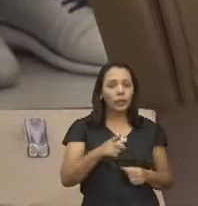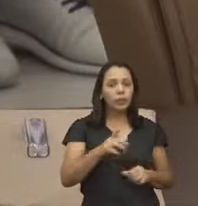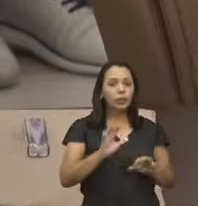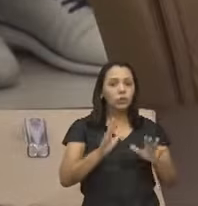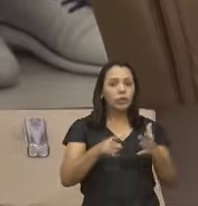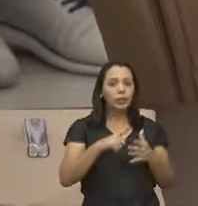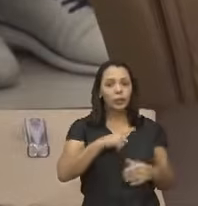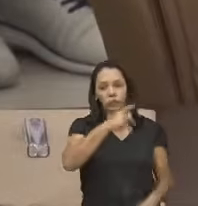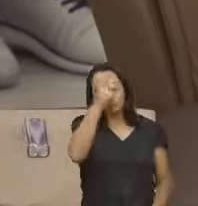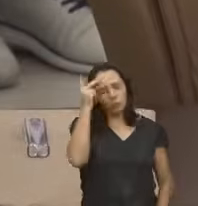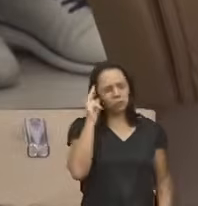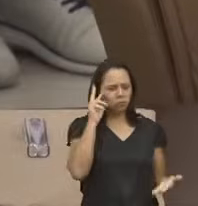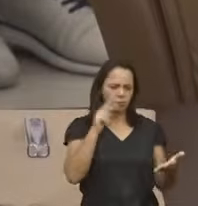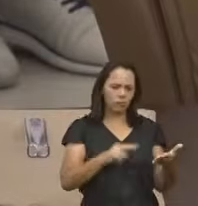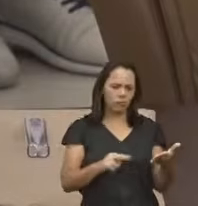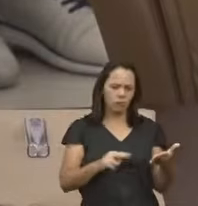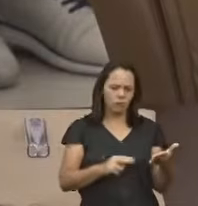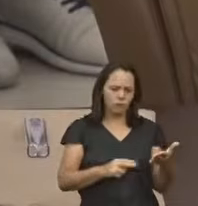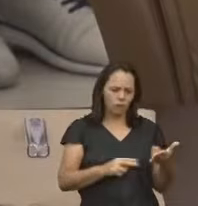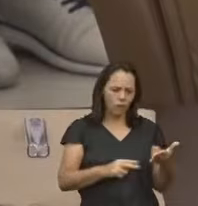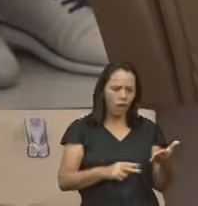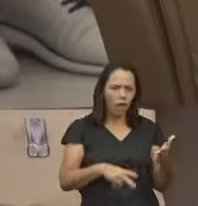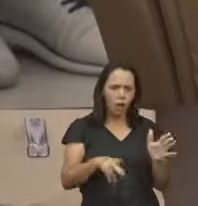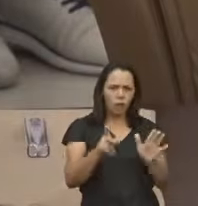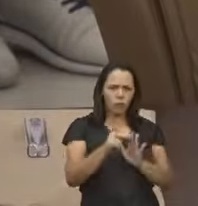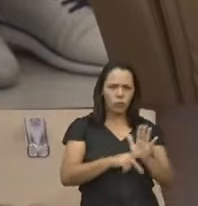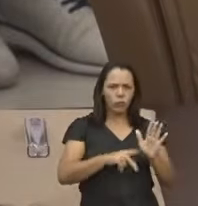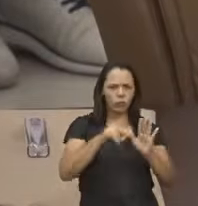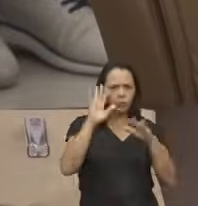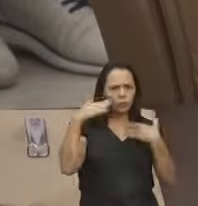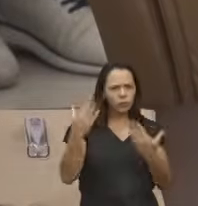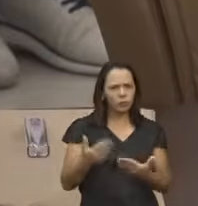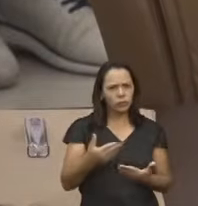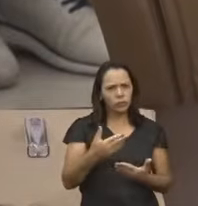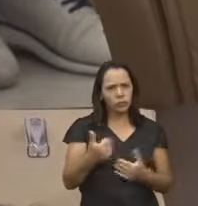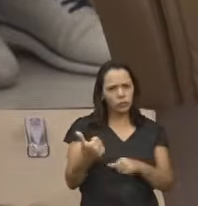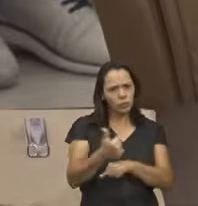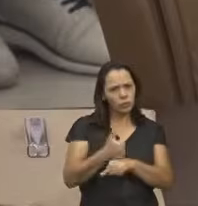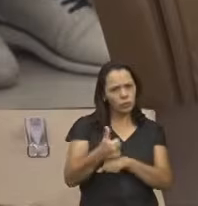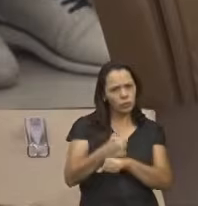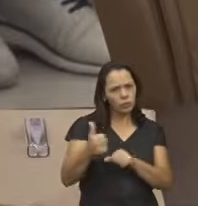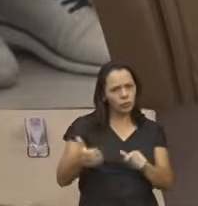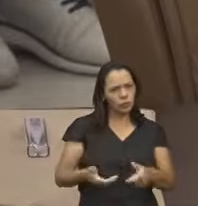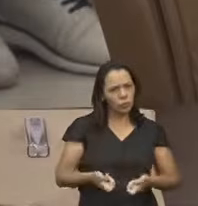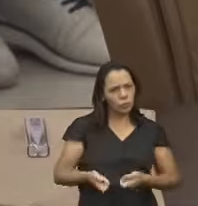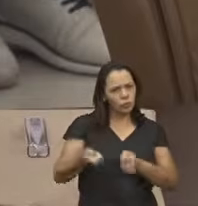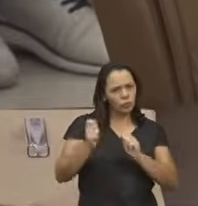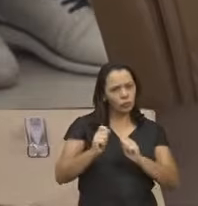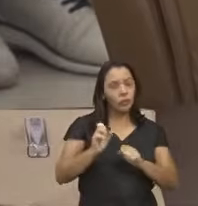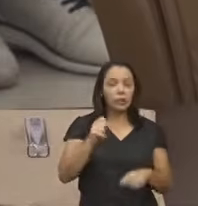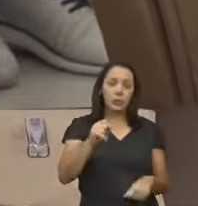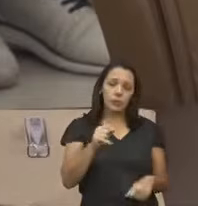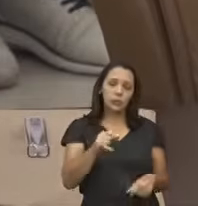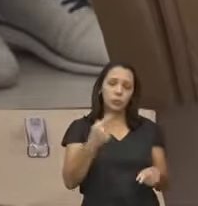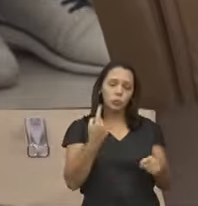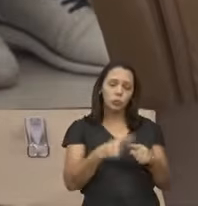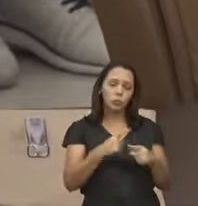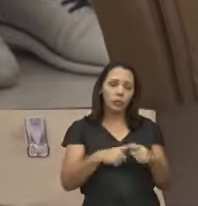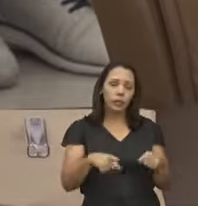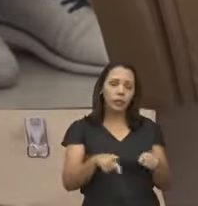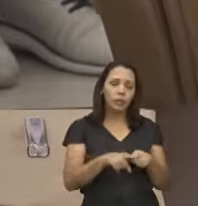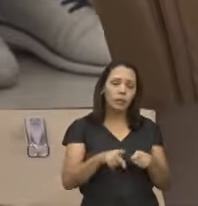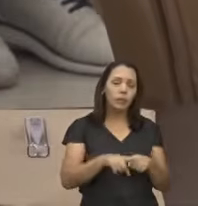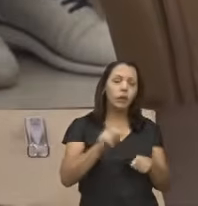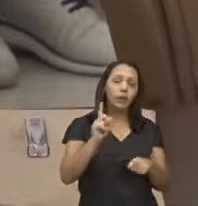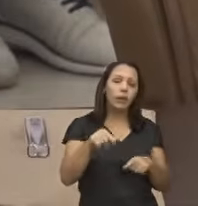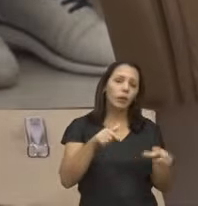é? Porque nós entendemos que tanto o coveiro quanto as demais profissões prestam um serviço à sociedade.